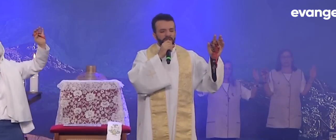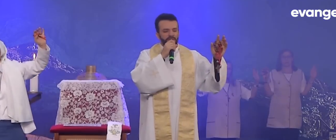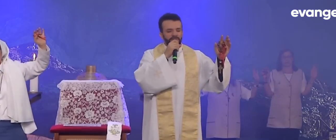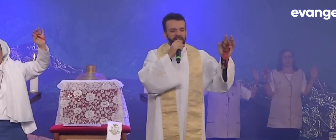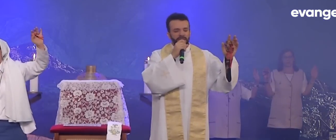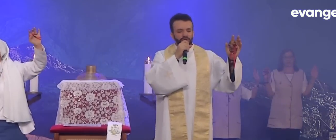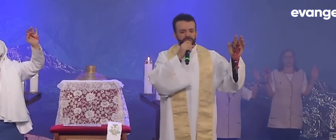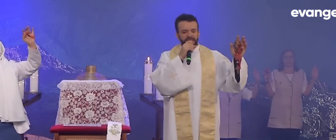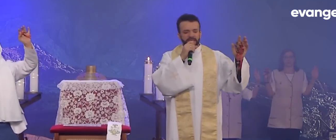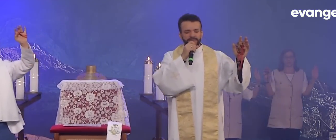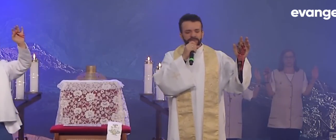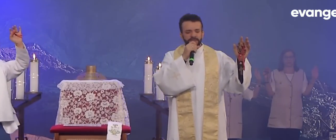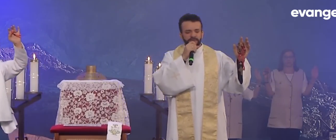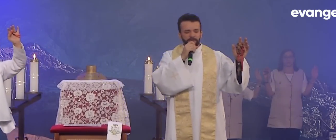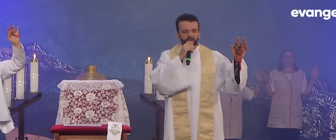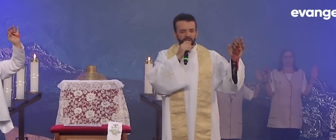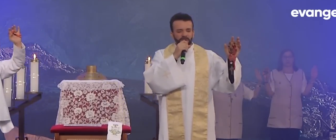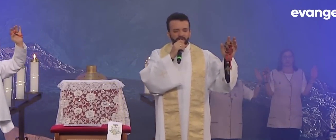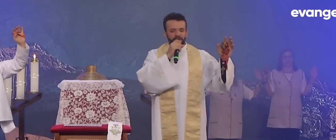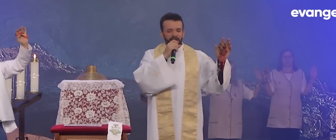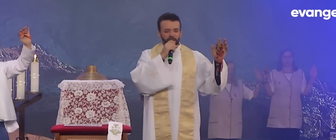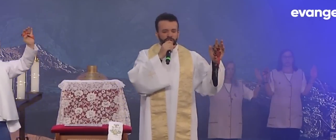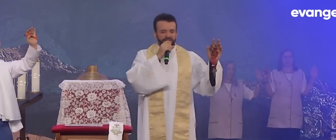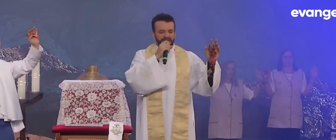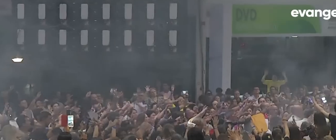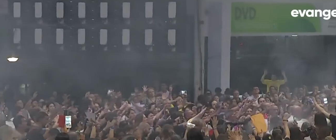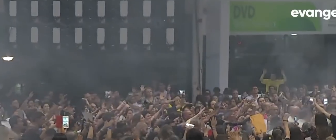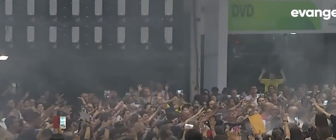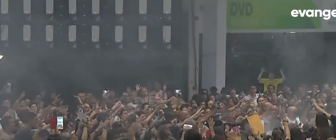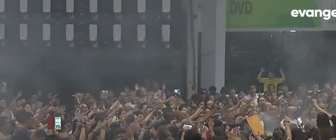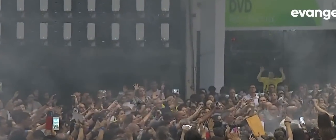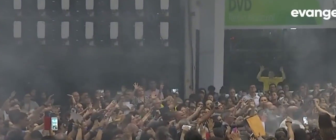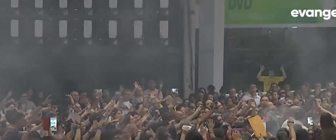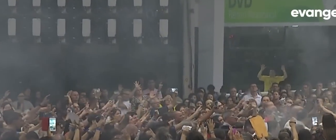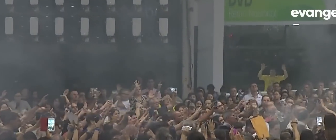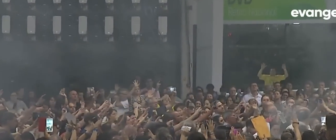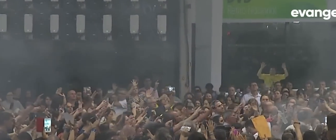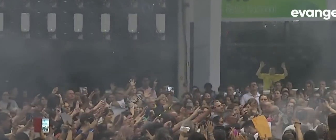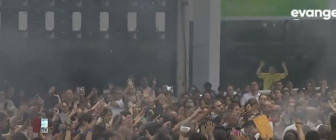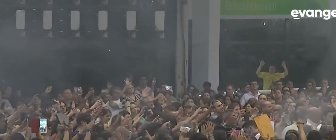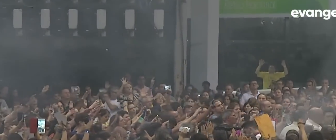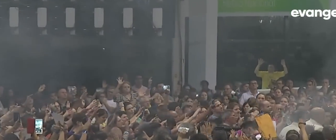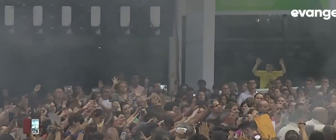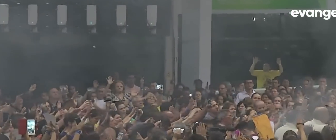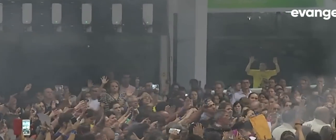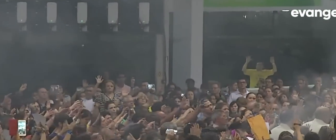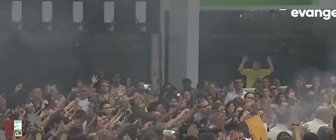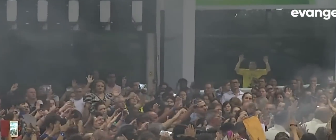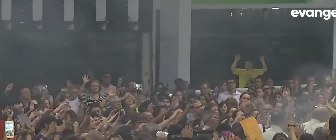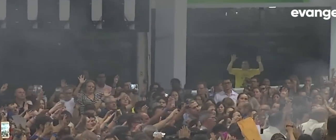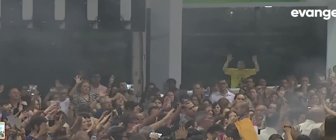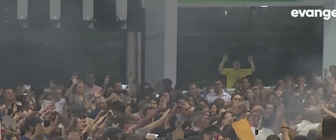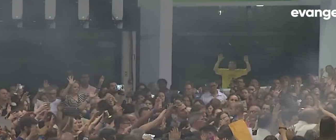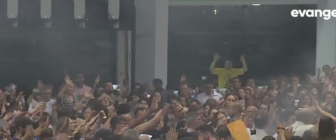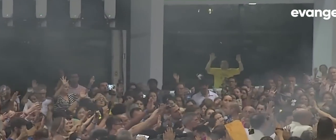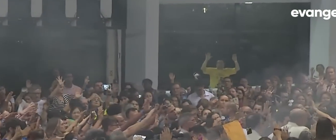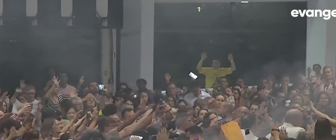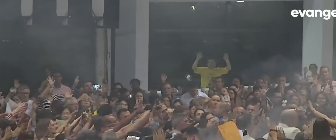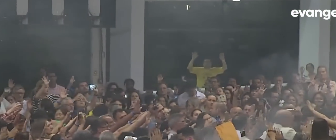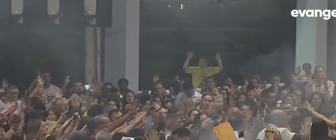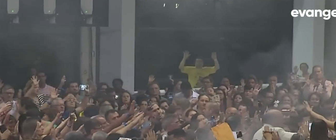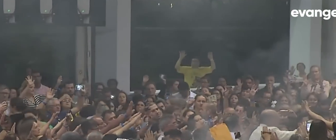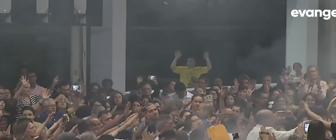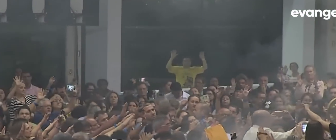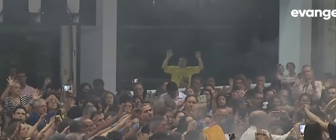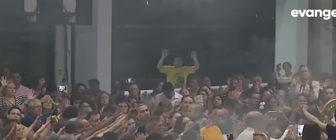clamor pela nossa família agora. Muitos milagres agora à distância. Senhor,